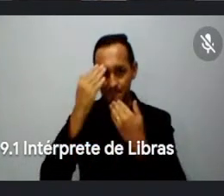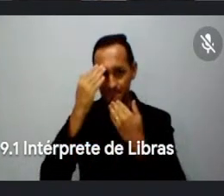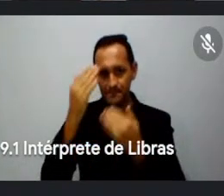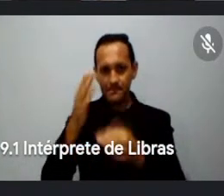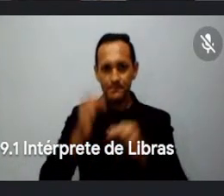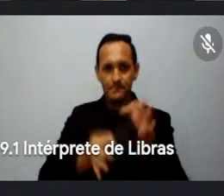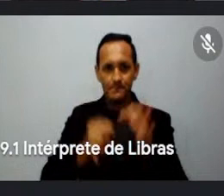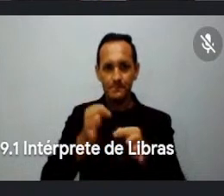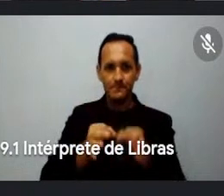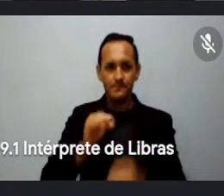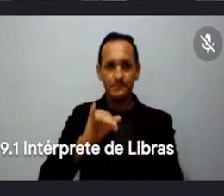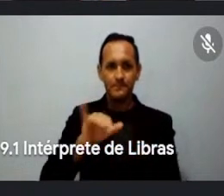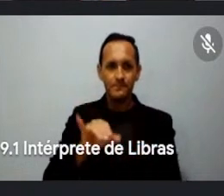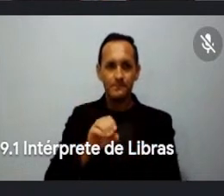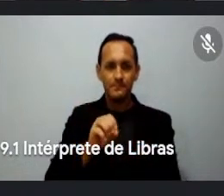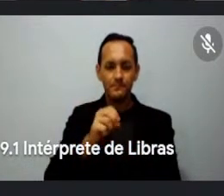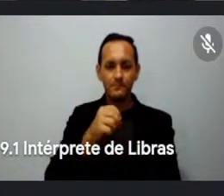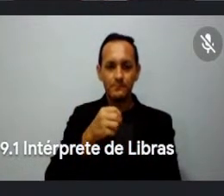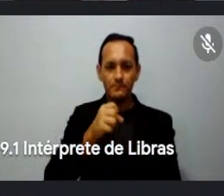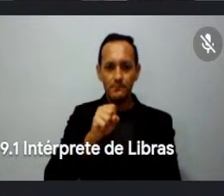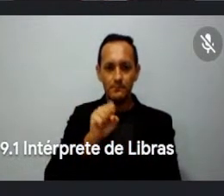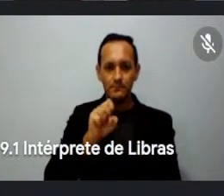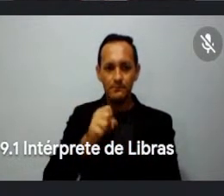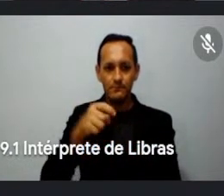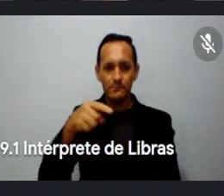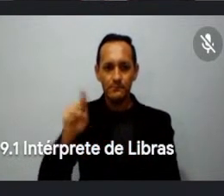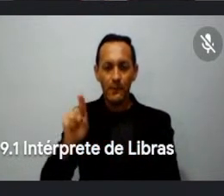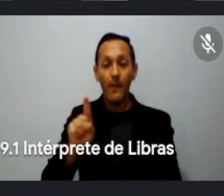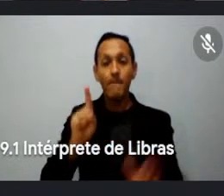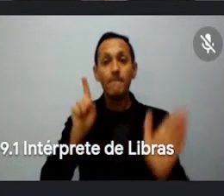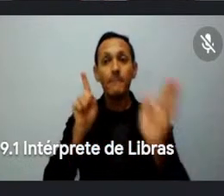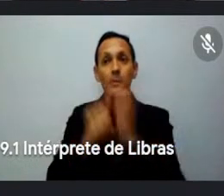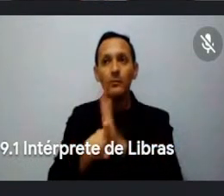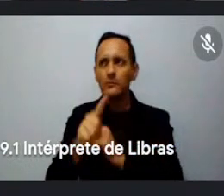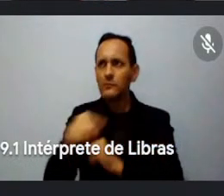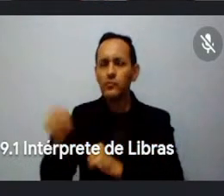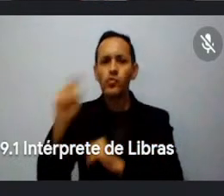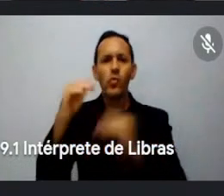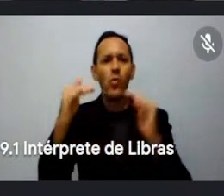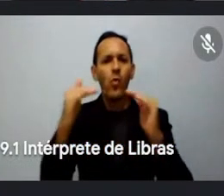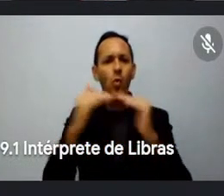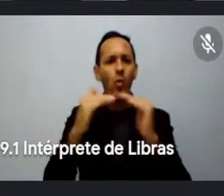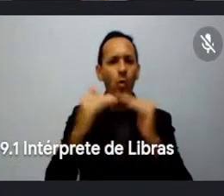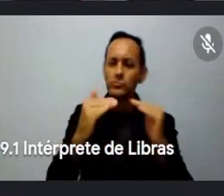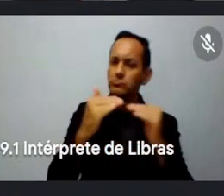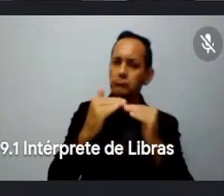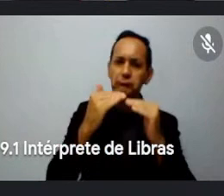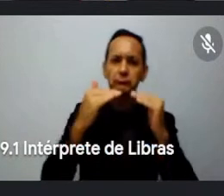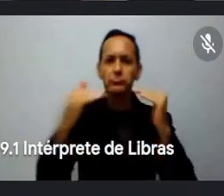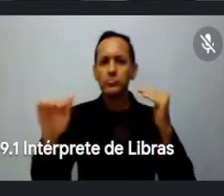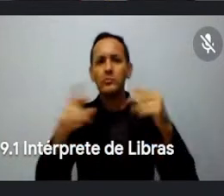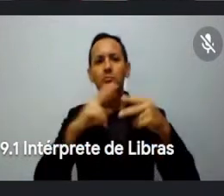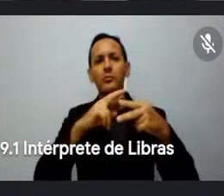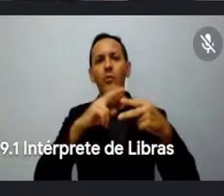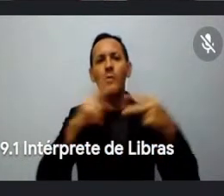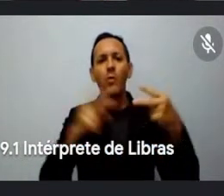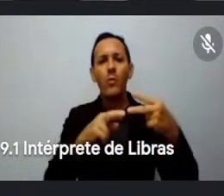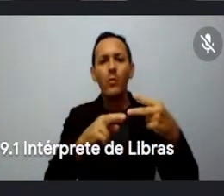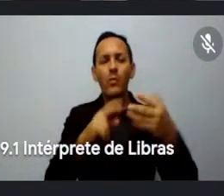forma genérica que dá ganhando do Senhor se alguma divergência em relação ao voto do relator